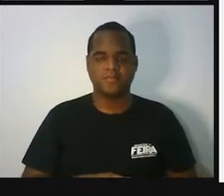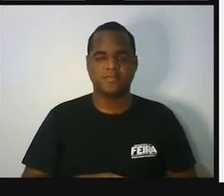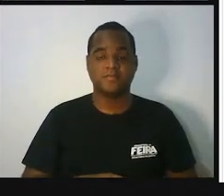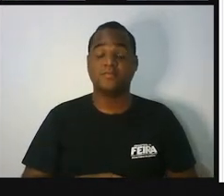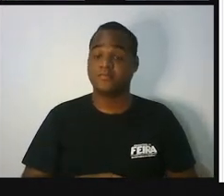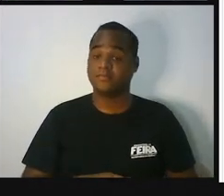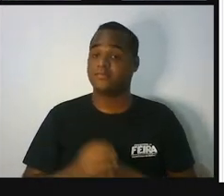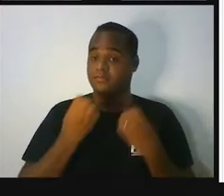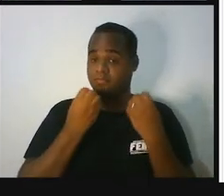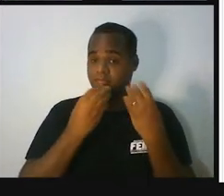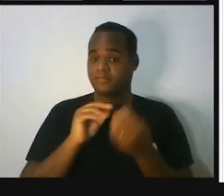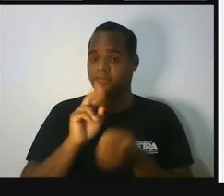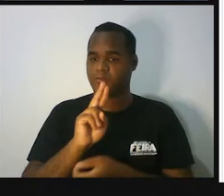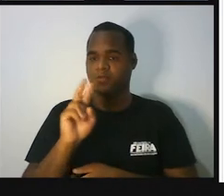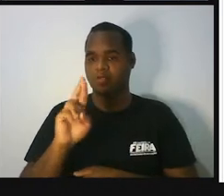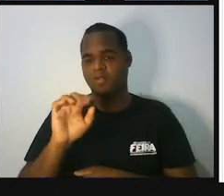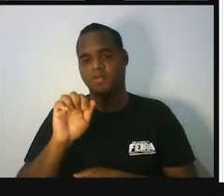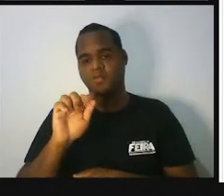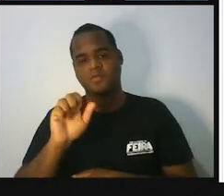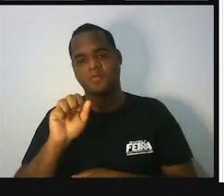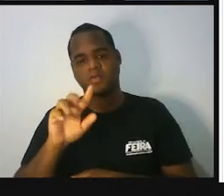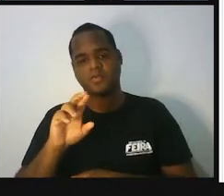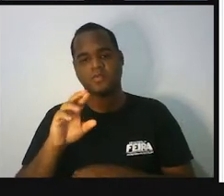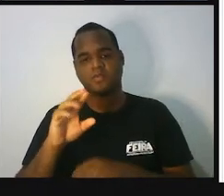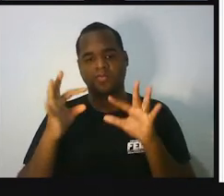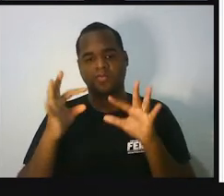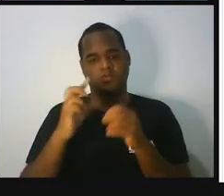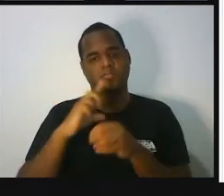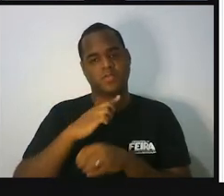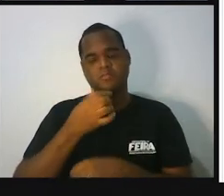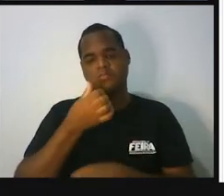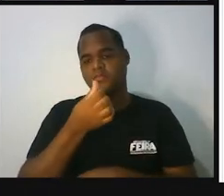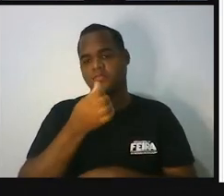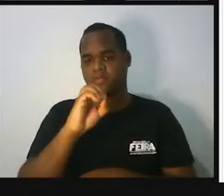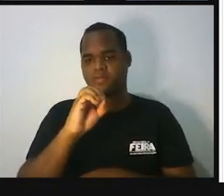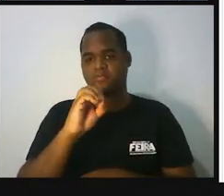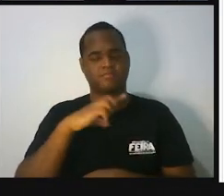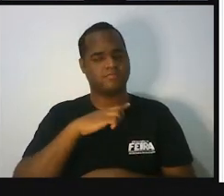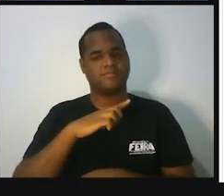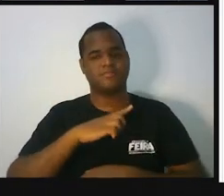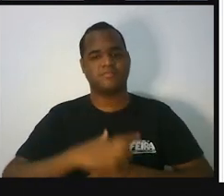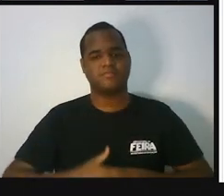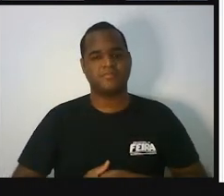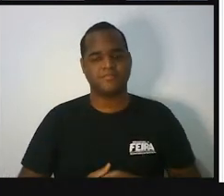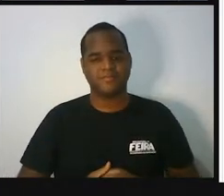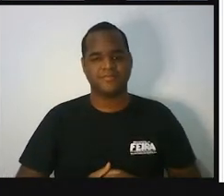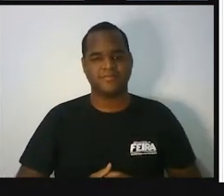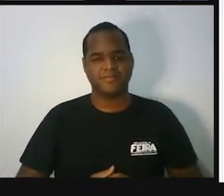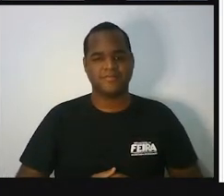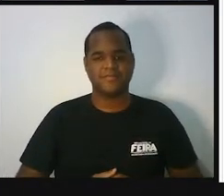Bom, ele é regular, como eu disse, todos vai ter que dar 60. Ó.